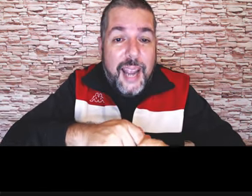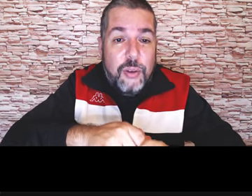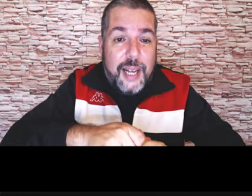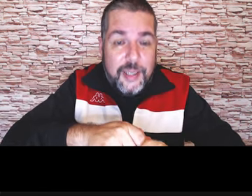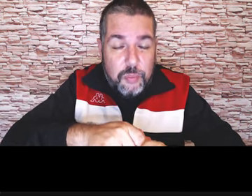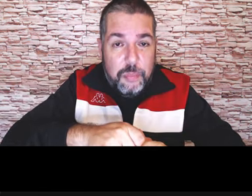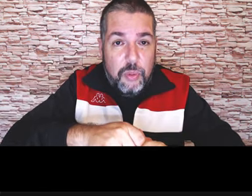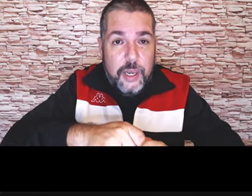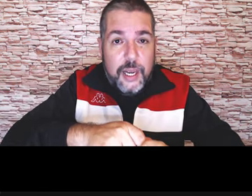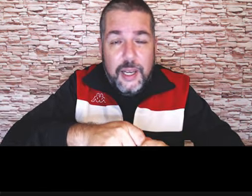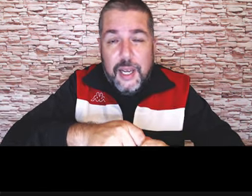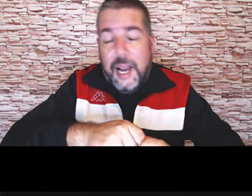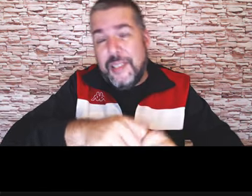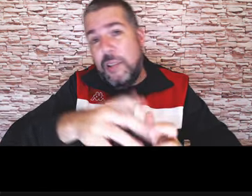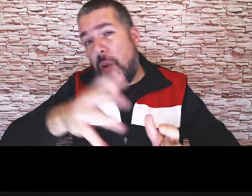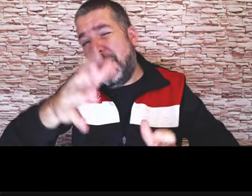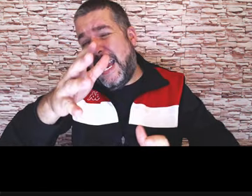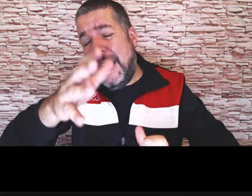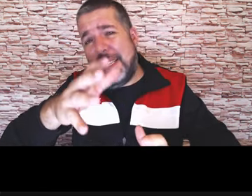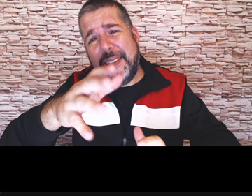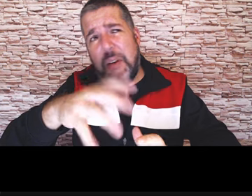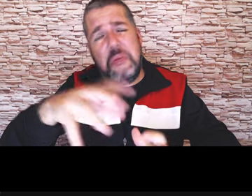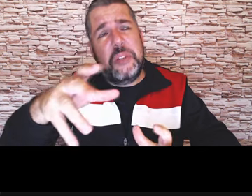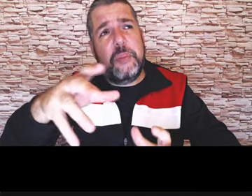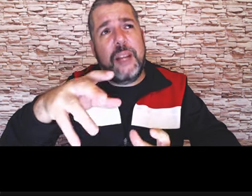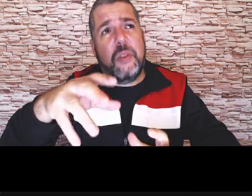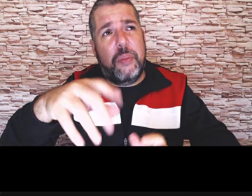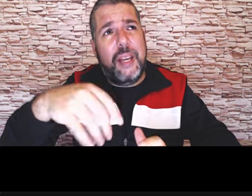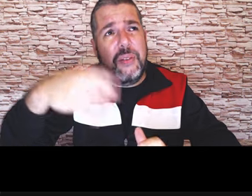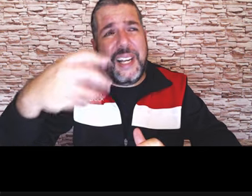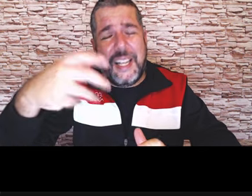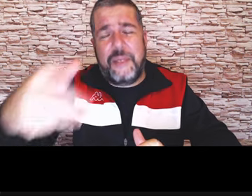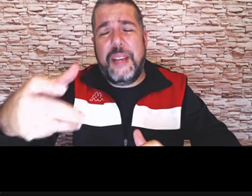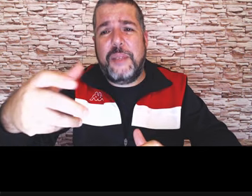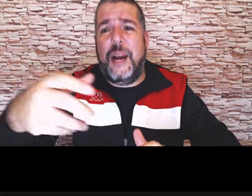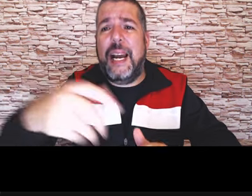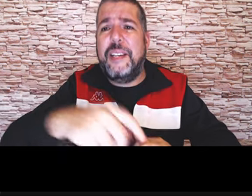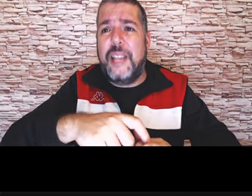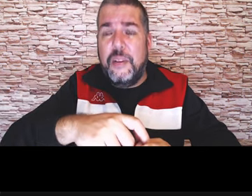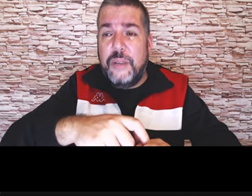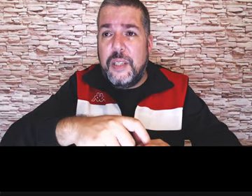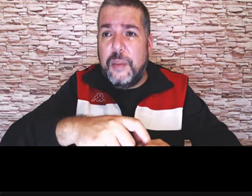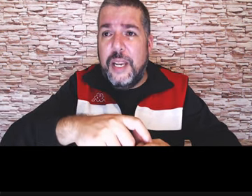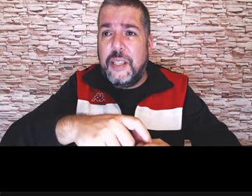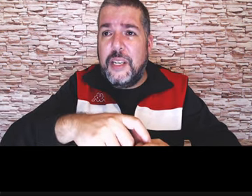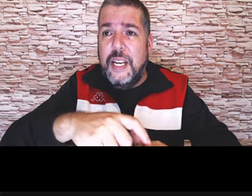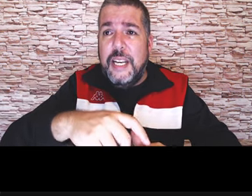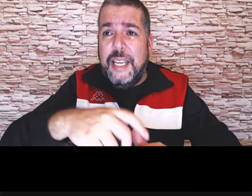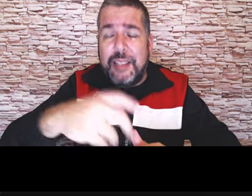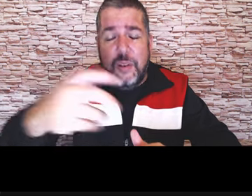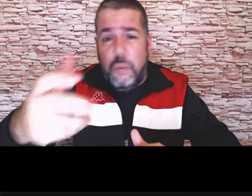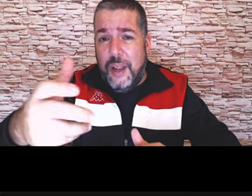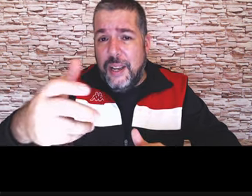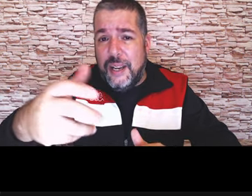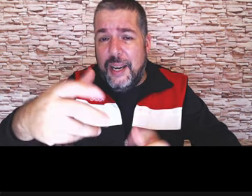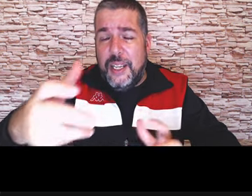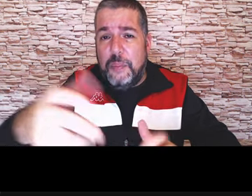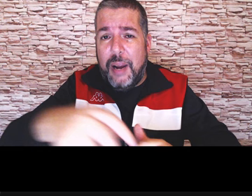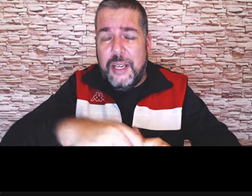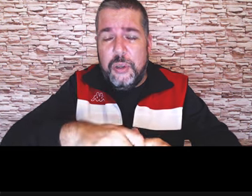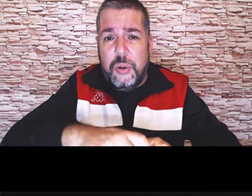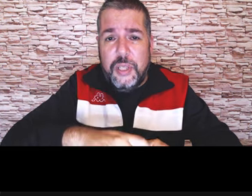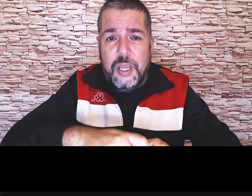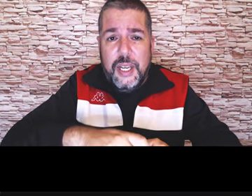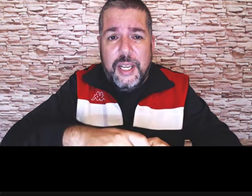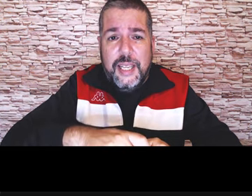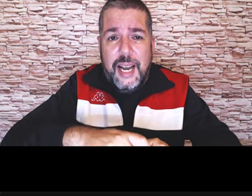a educação pública. Assim como já é na saúde, mais ou menos, e cada vez mais, né, infelizmente, e assim como é em grande